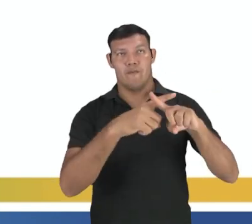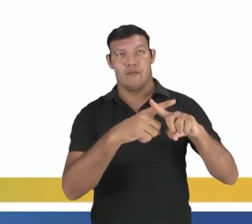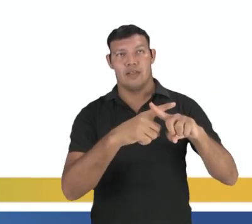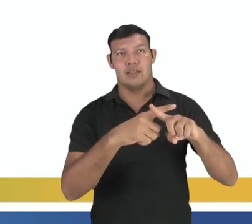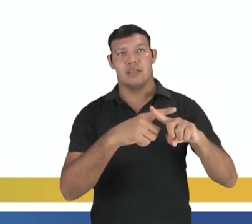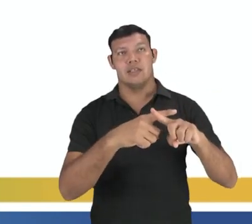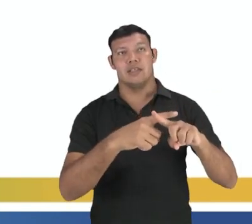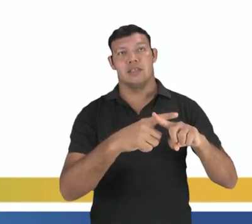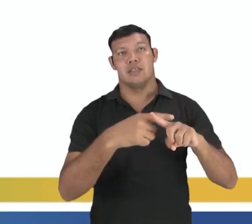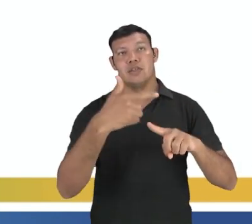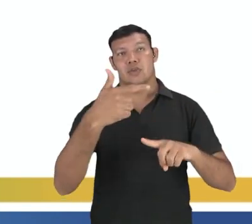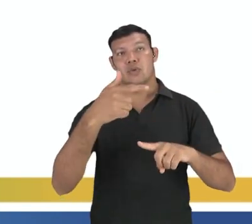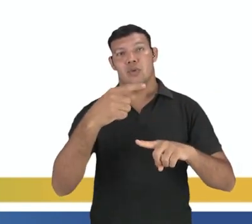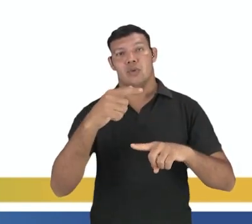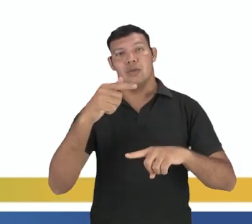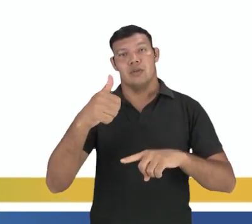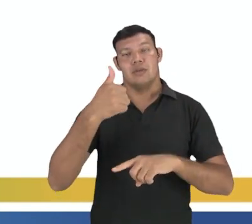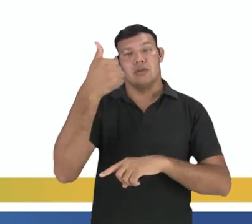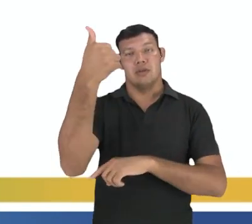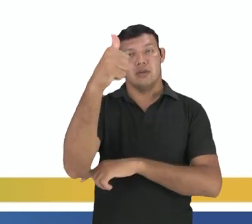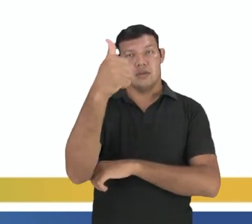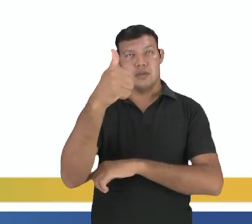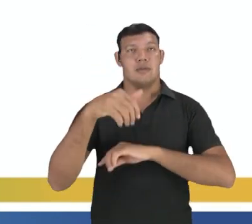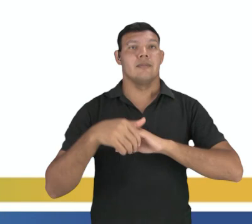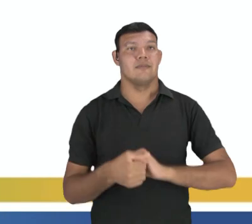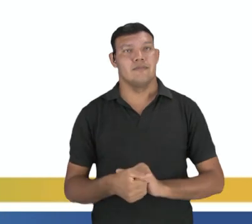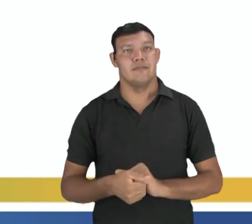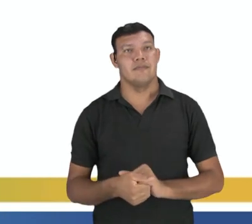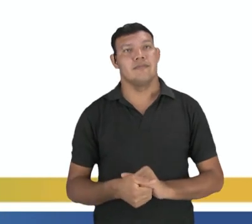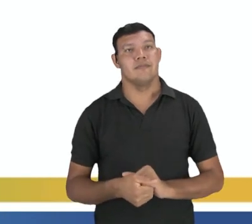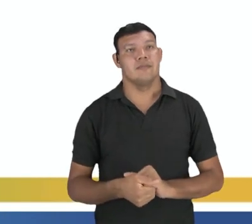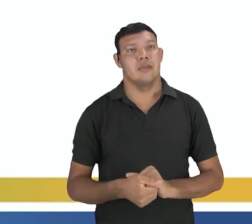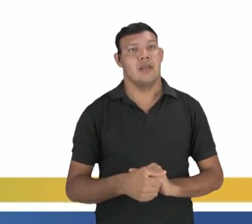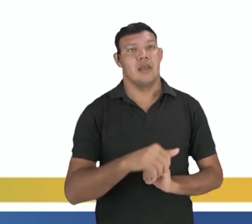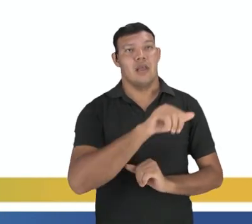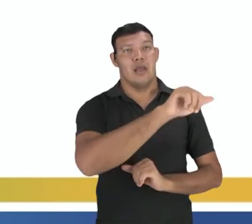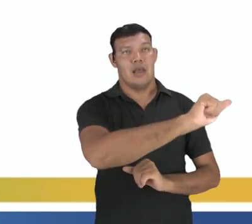11. 2 elevado a 11 é